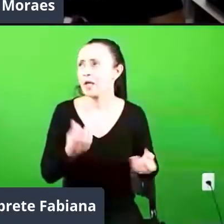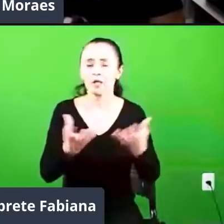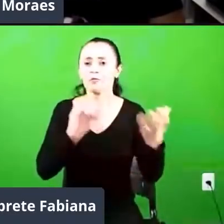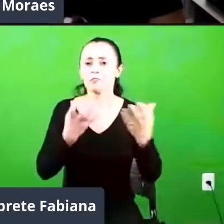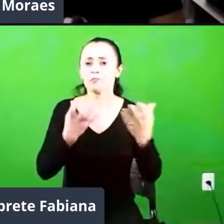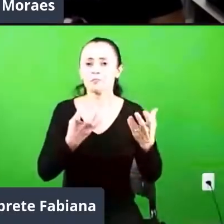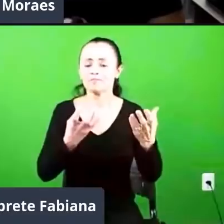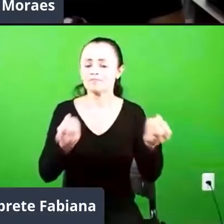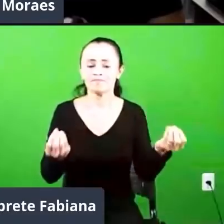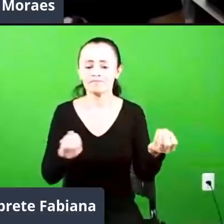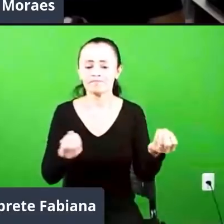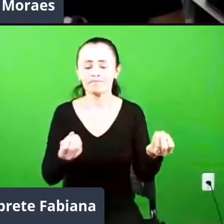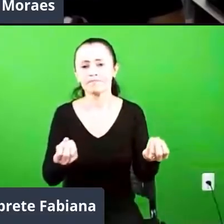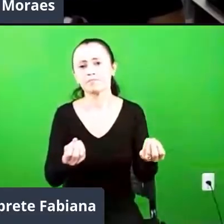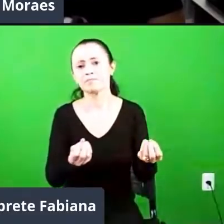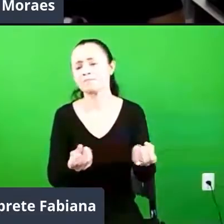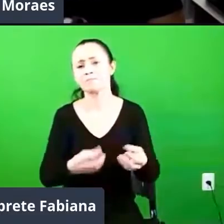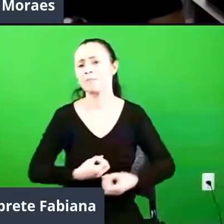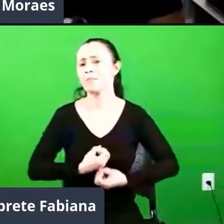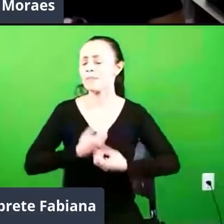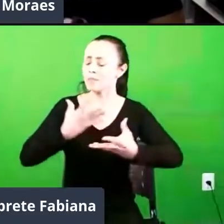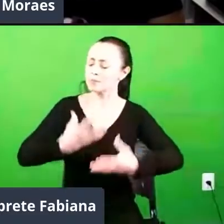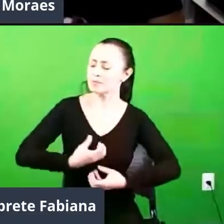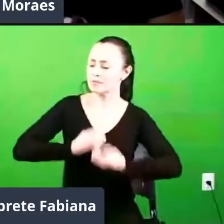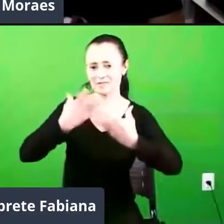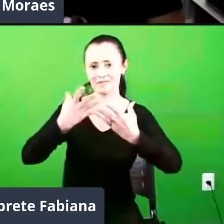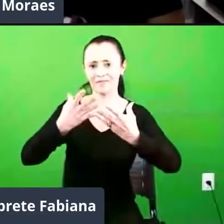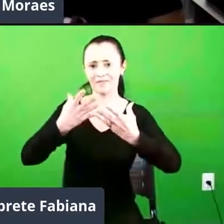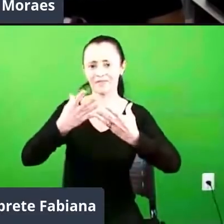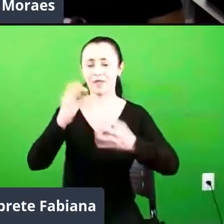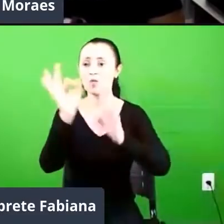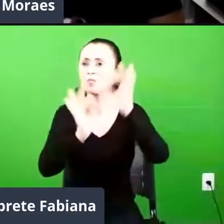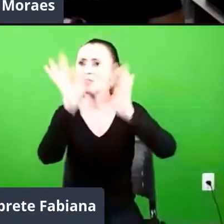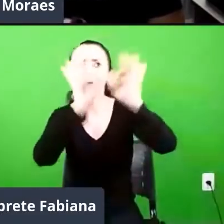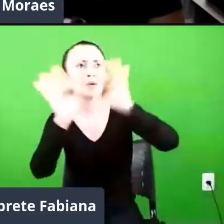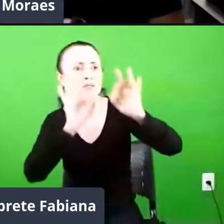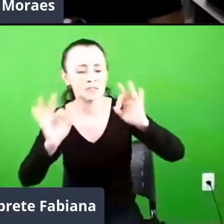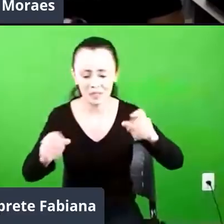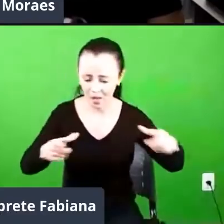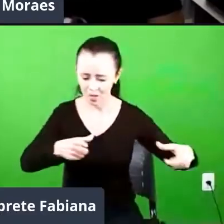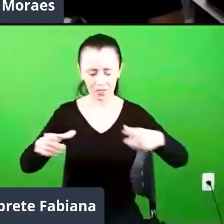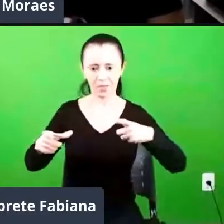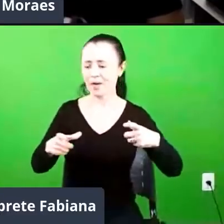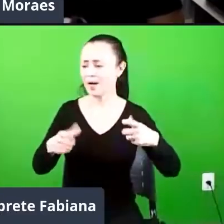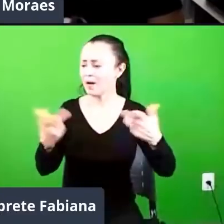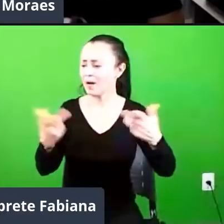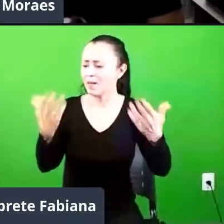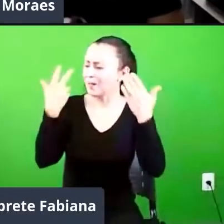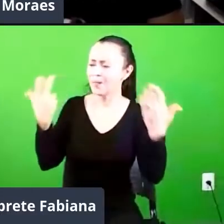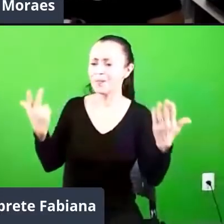um cenário que tem relação com essa poesia, posso me caracterizar, mas nada vai substituir